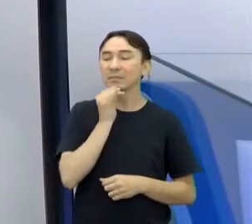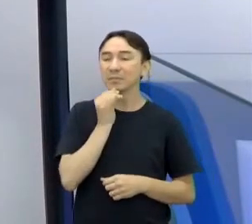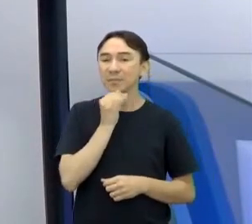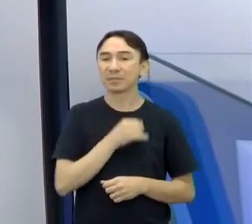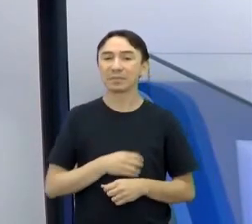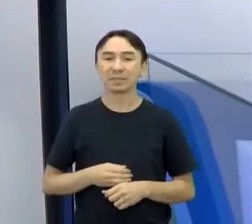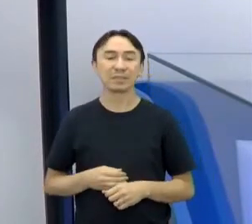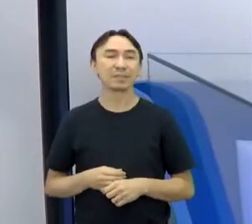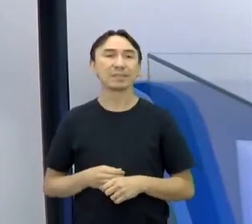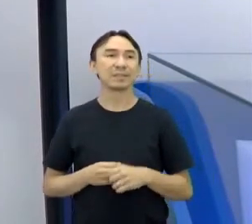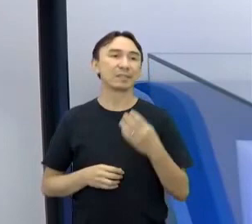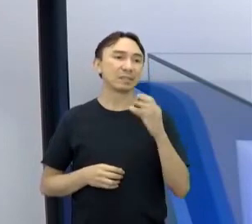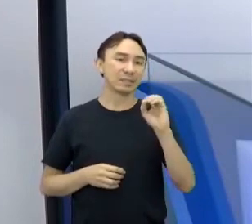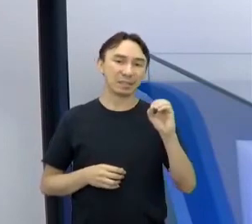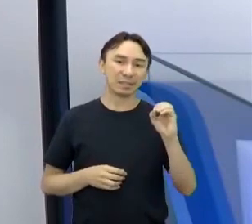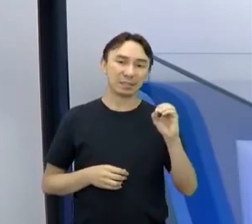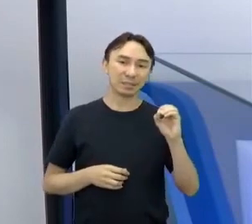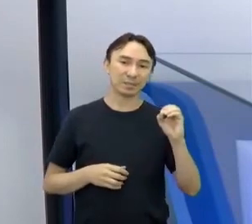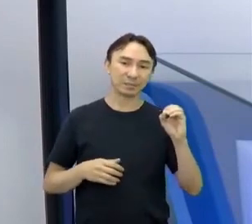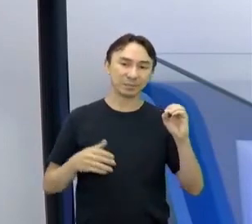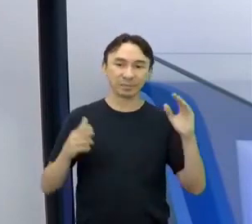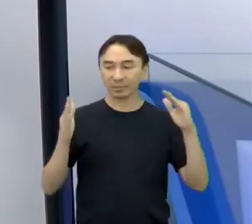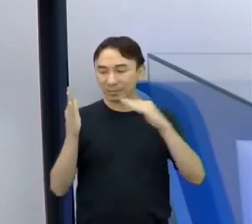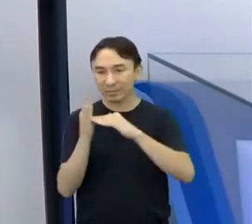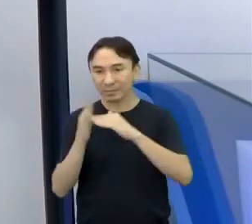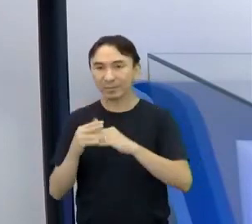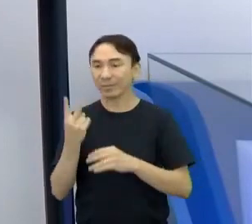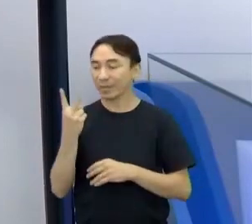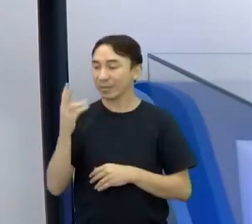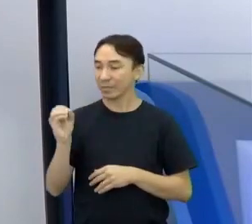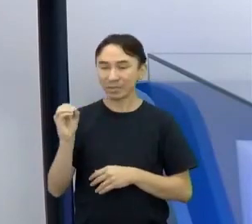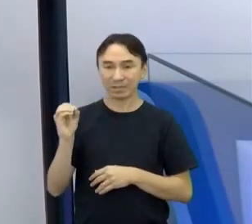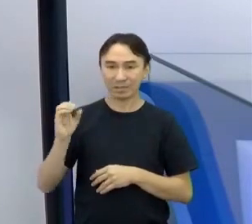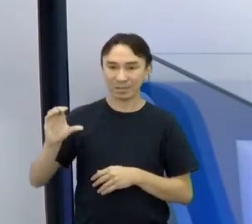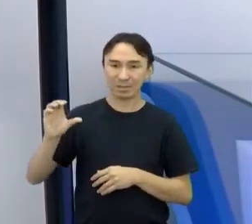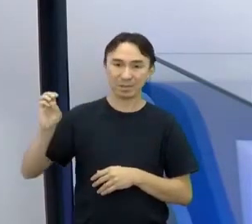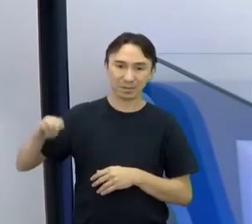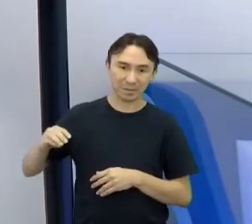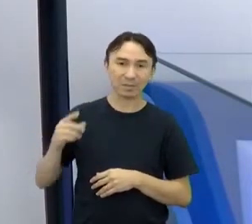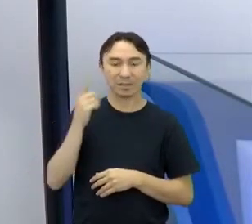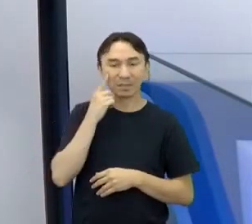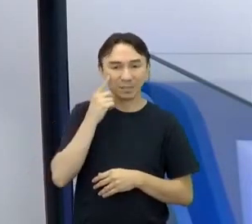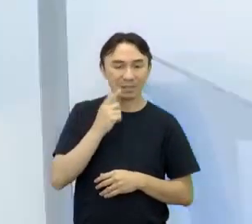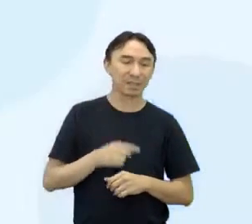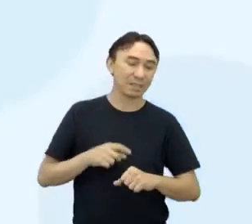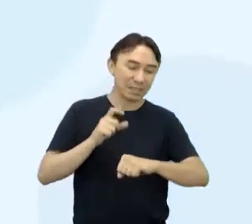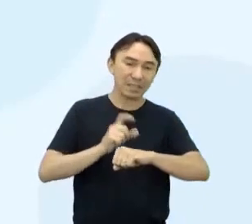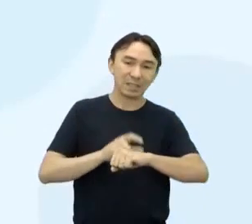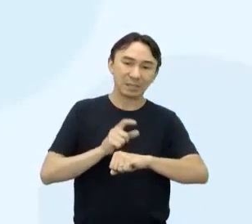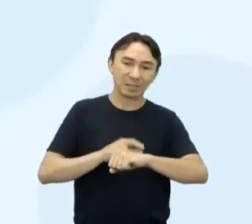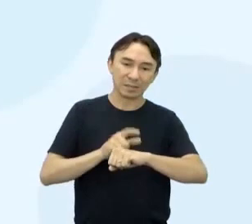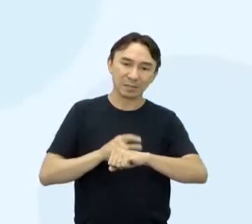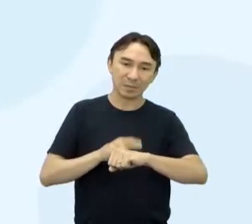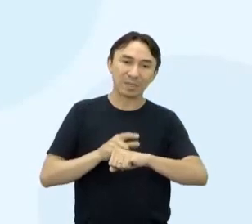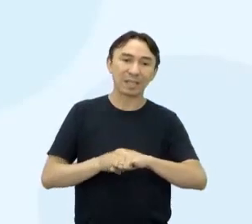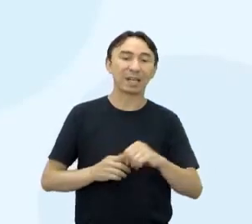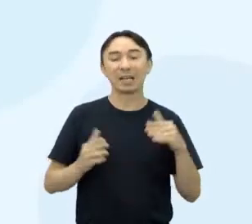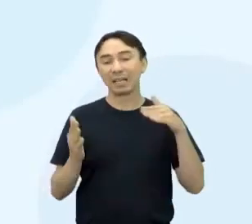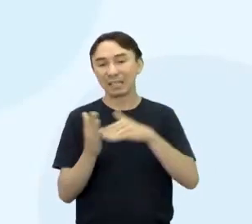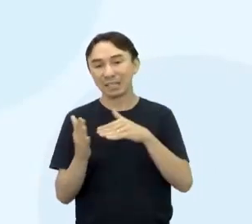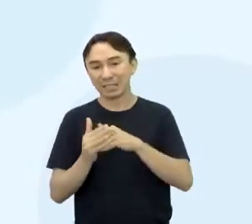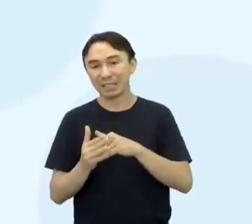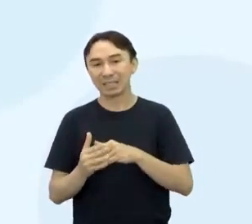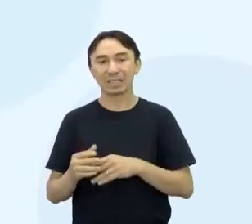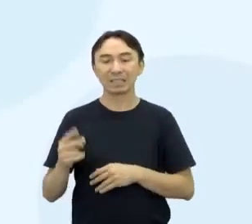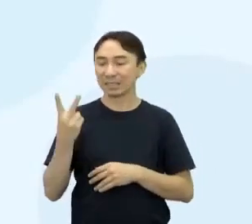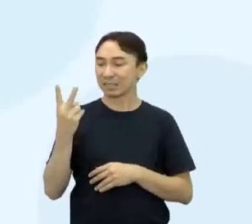0 até o espaço 20 centímetros, você tem que contar o tempo, né? De 0 até o tempo em